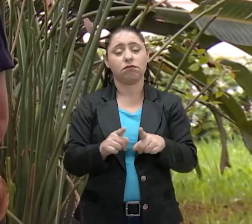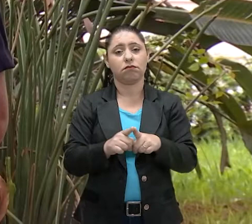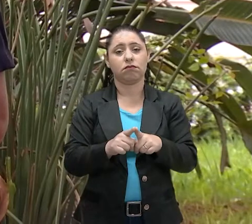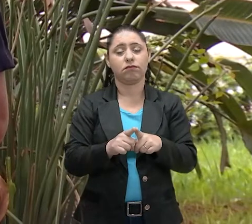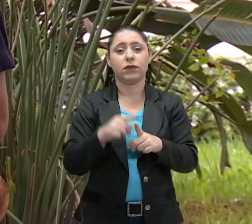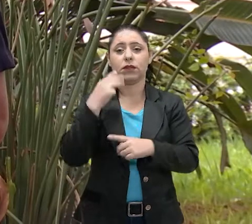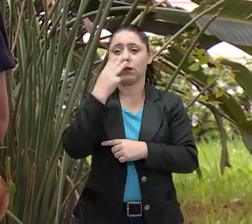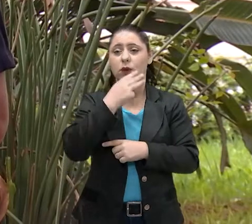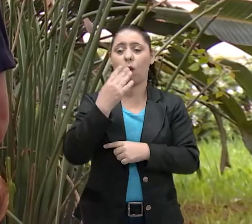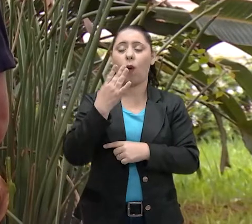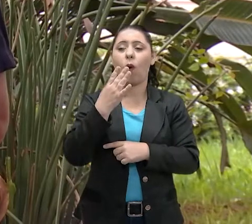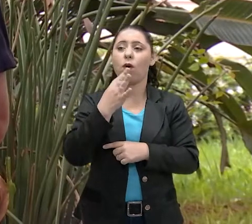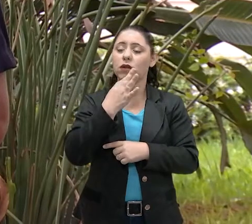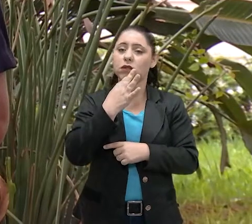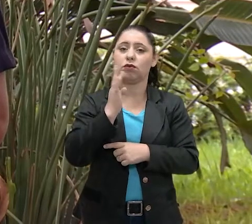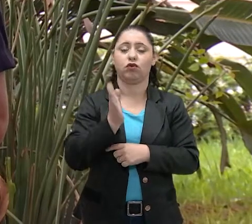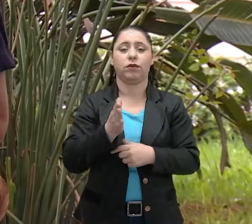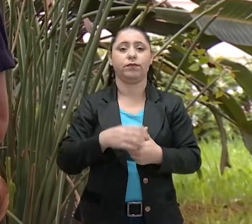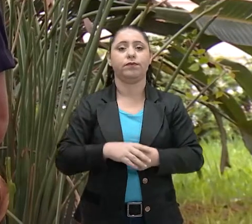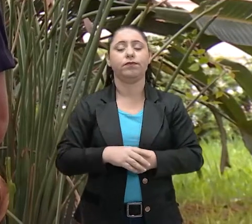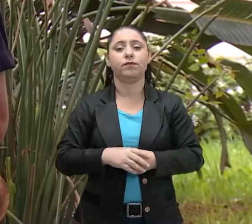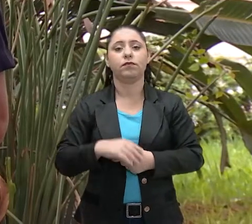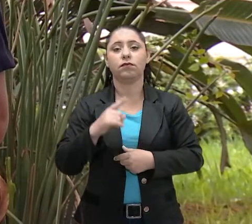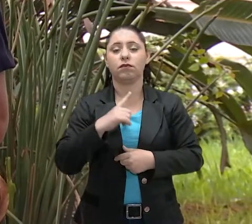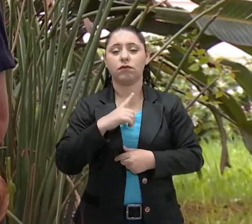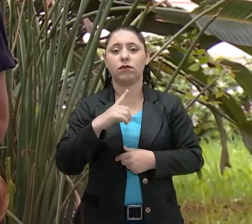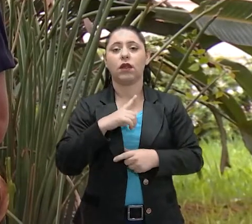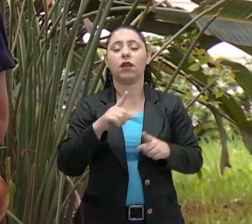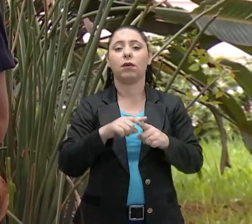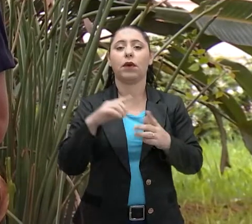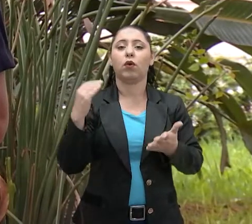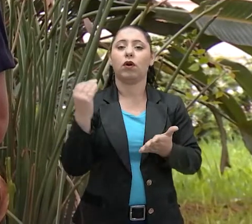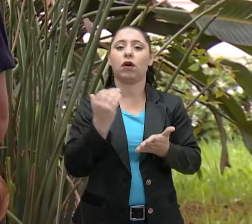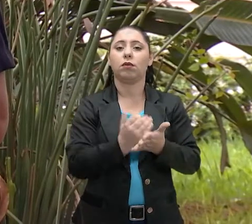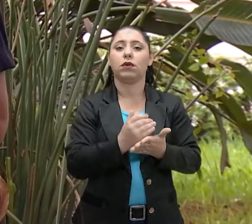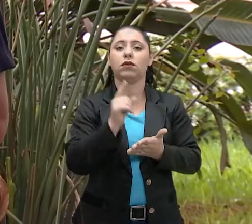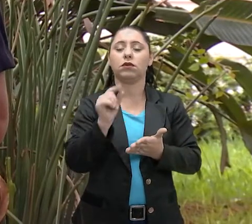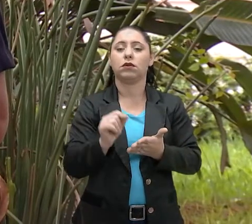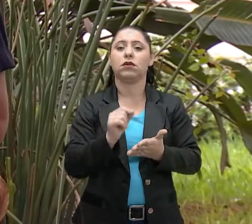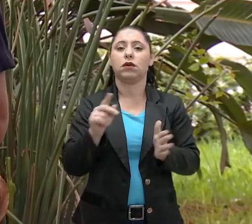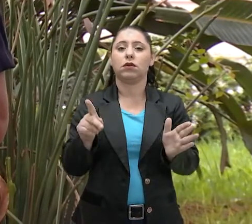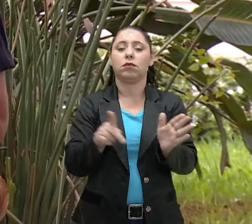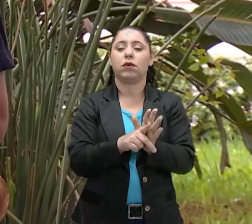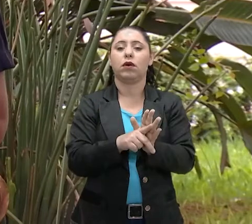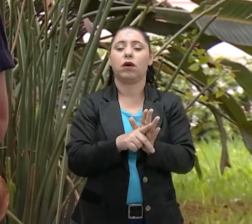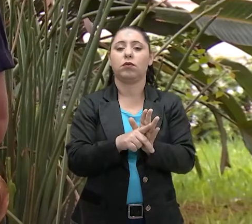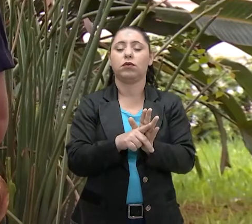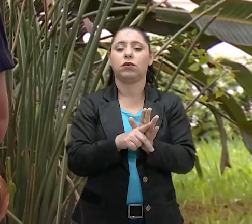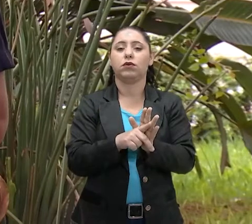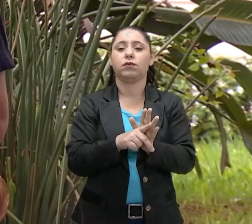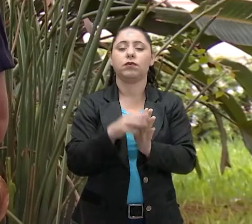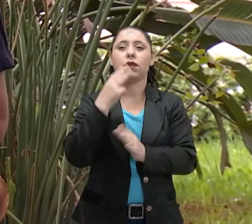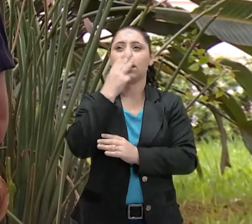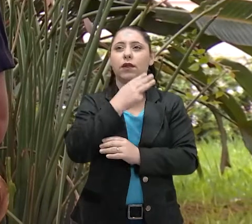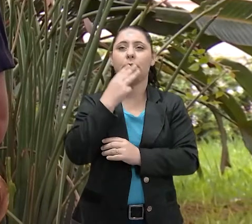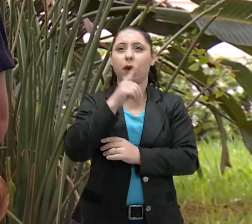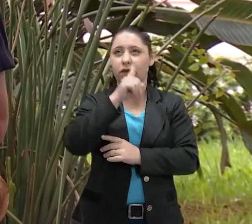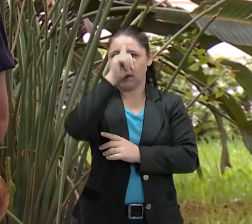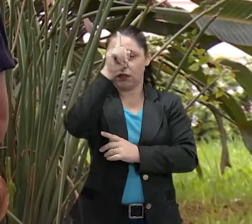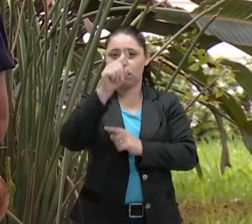E além dos sabores já conhecidos, né? Tem um dos capítulos que é um capítulo de um sabor inventado,